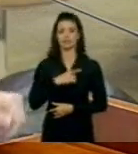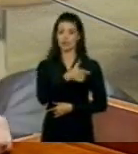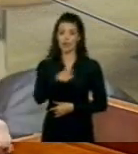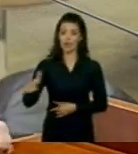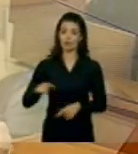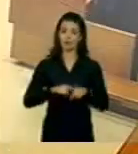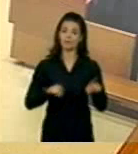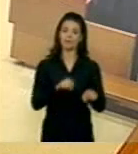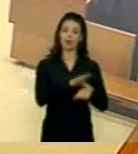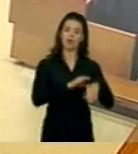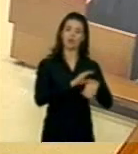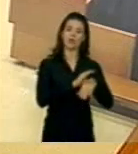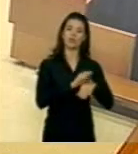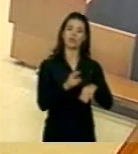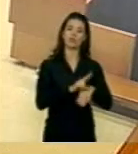aquilo que tinha que usar.